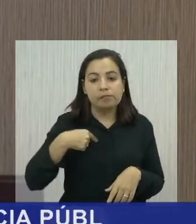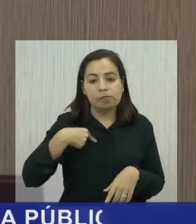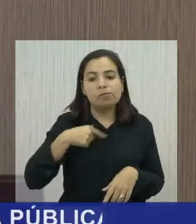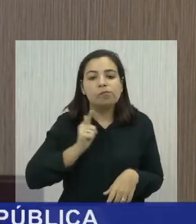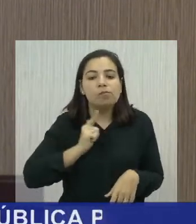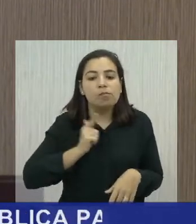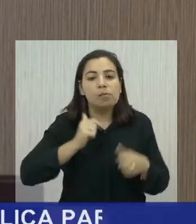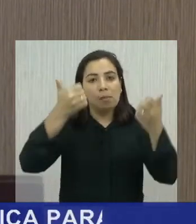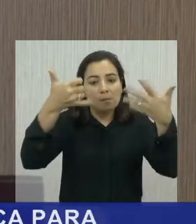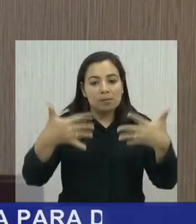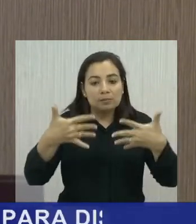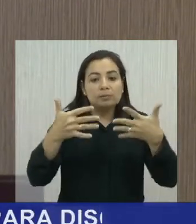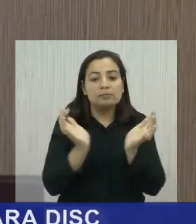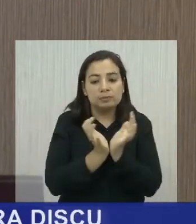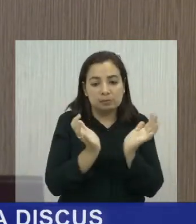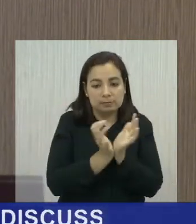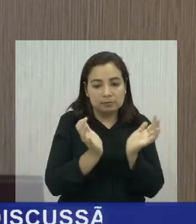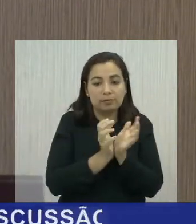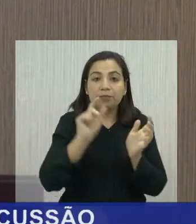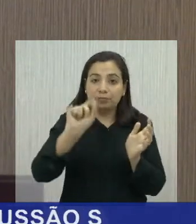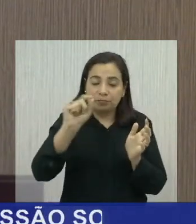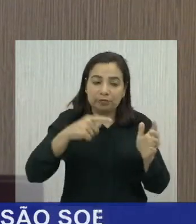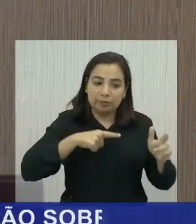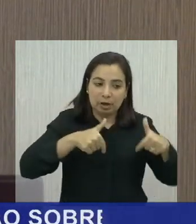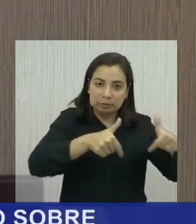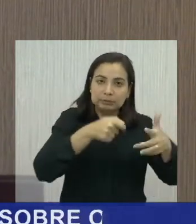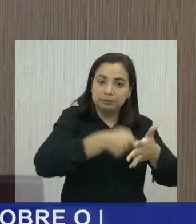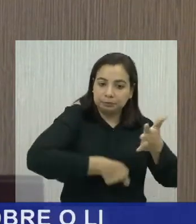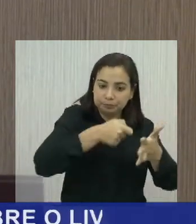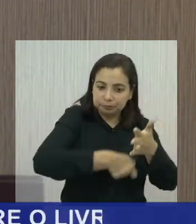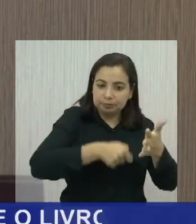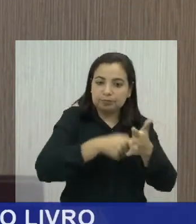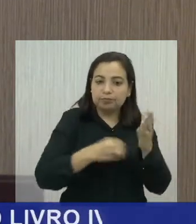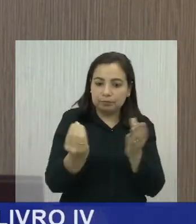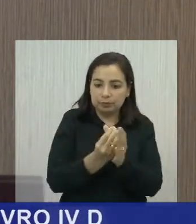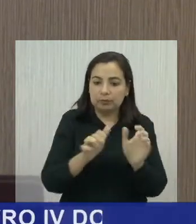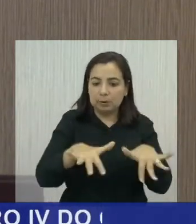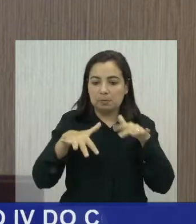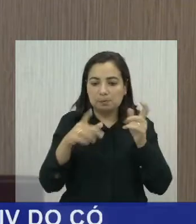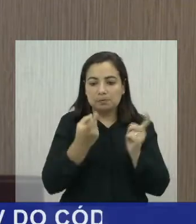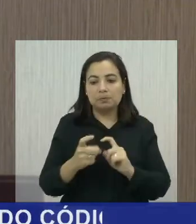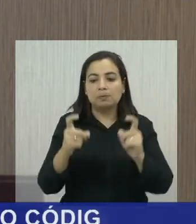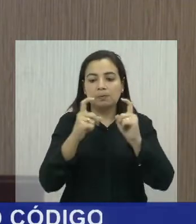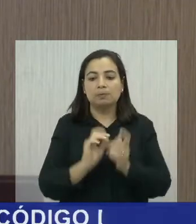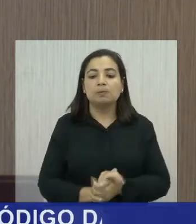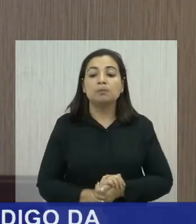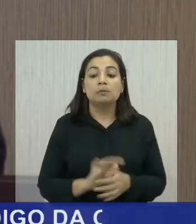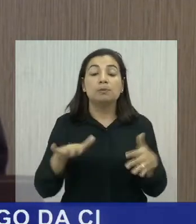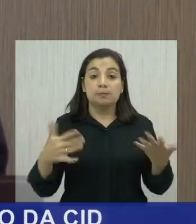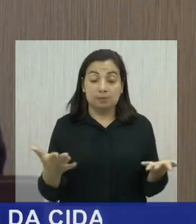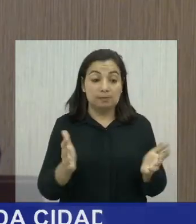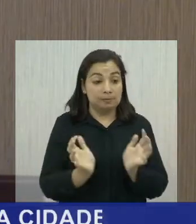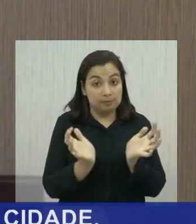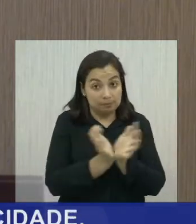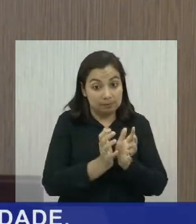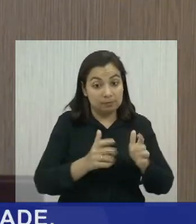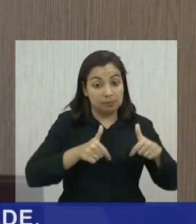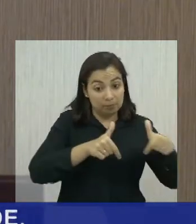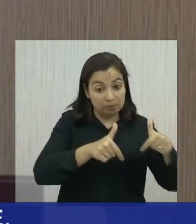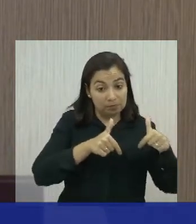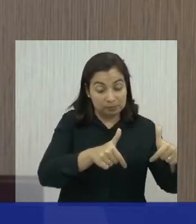a ausência do grupo Frente de Luta por Moradia a essas audiências. A Frente de Luta não está participando